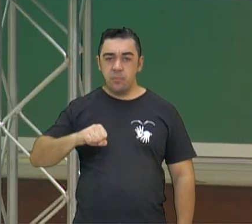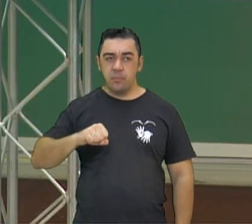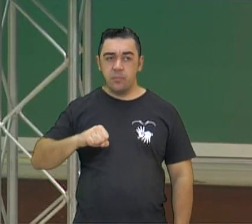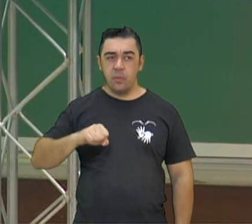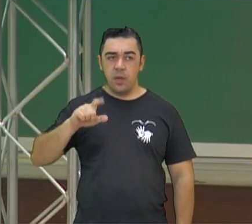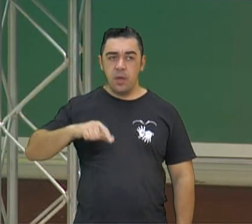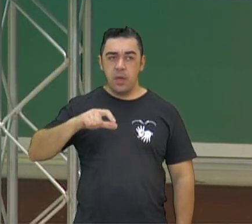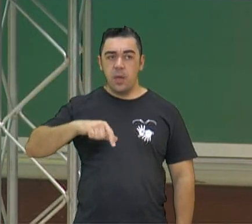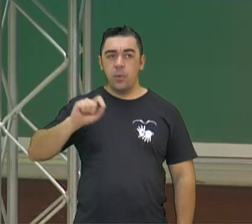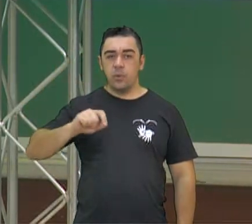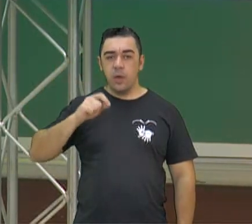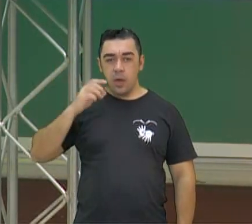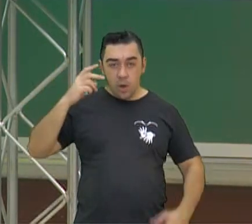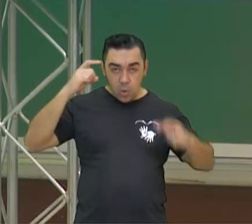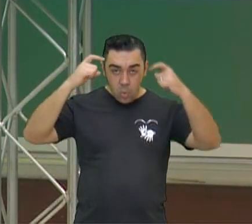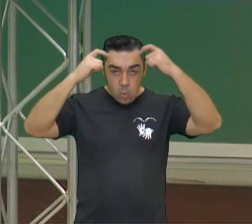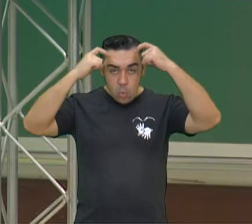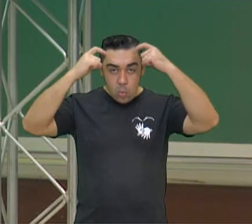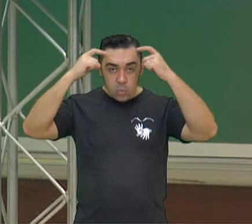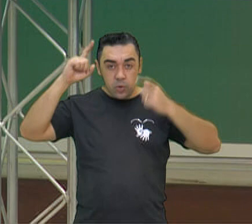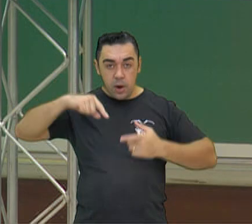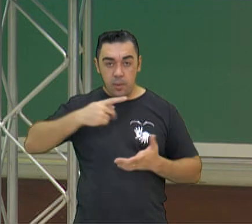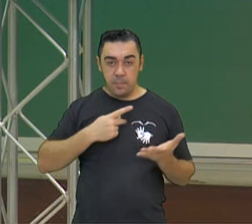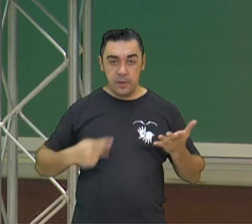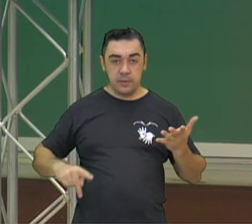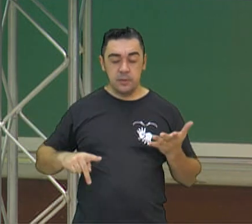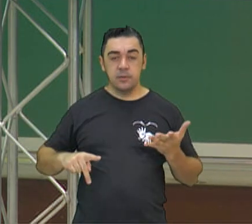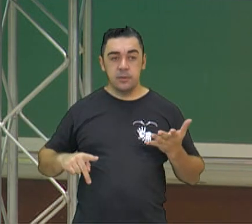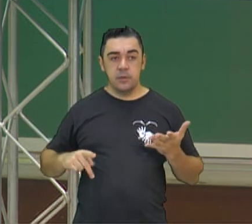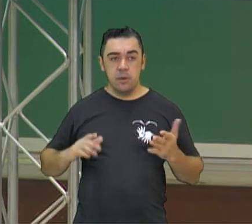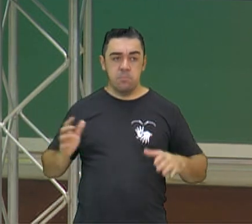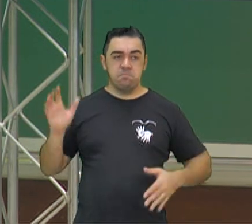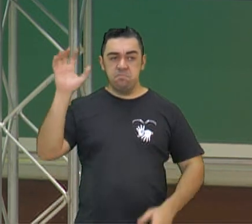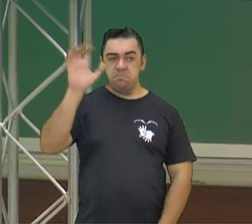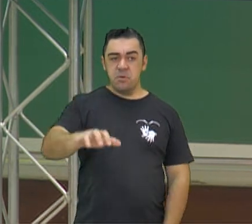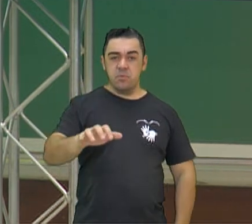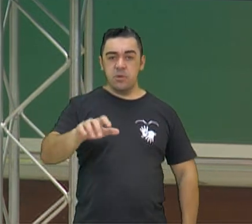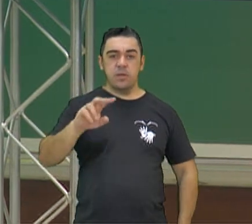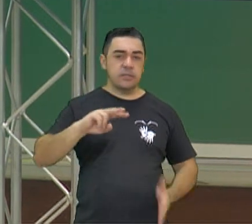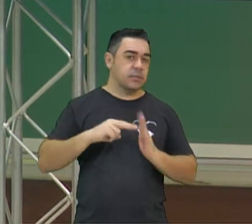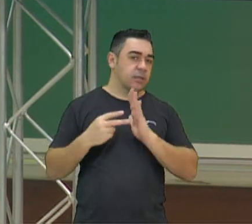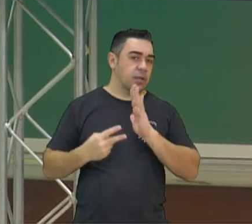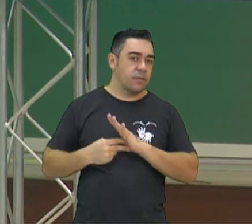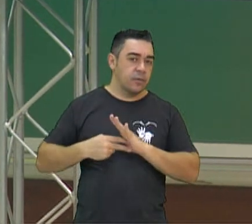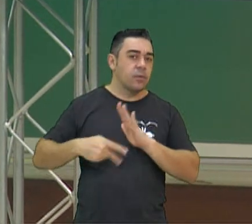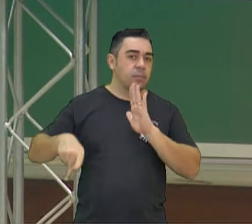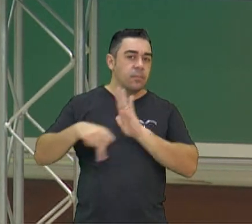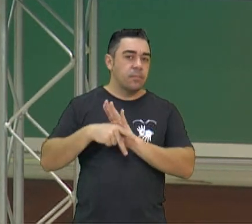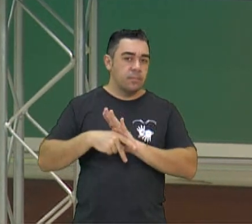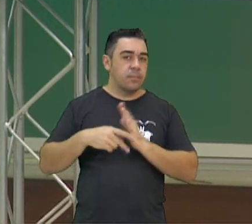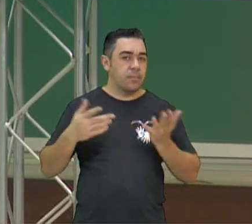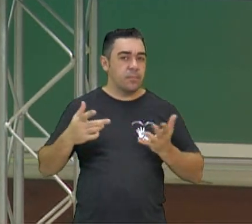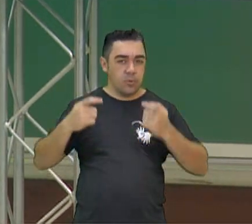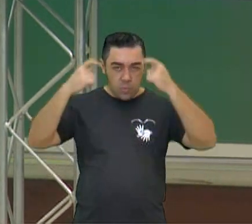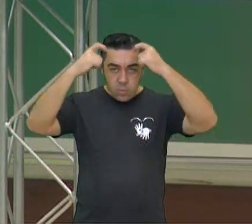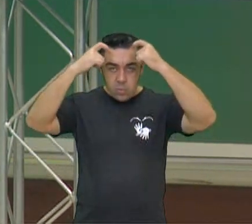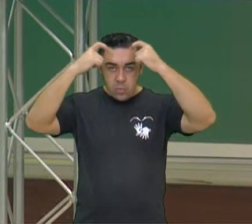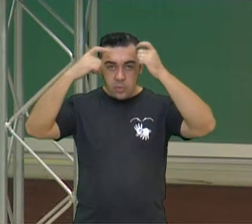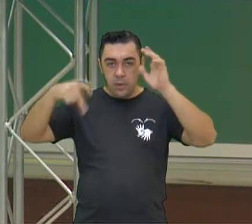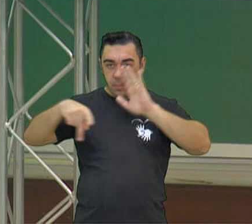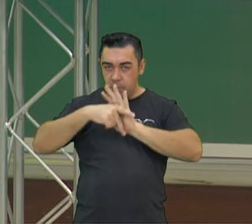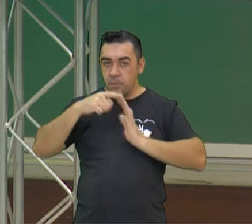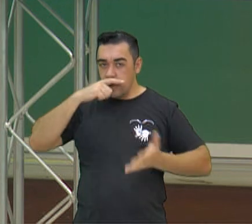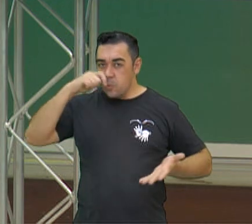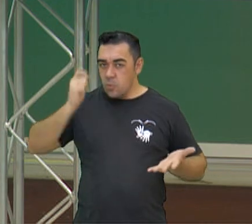falou, não, aqui de jeito nenhum, e colocou os seus navios, e o urso, que é o símbolo da Rússia,